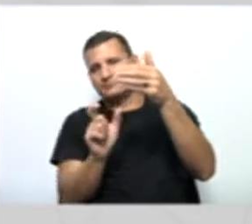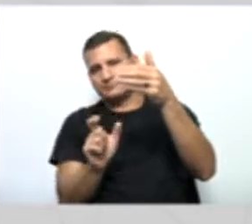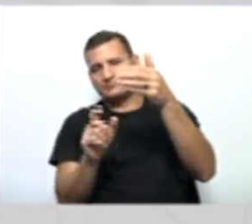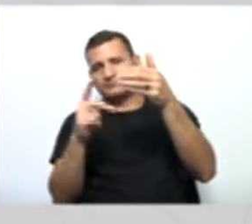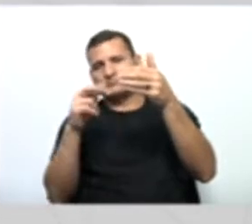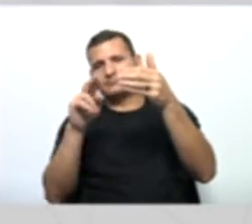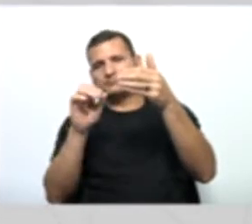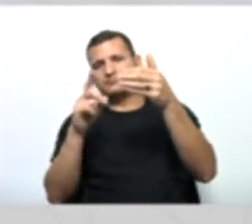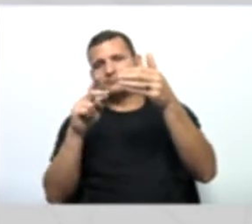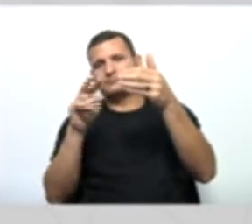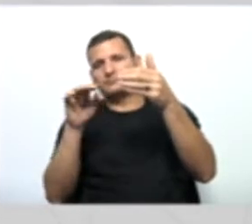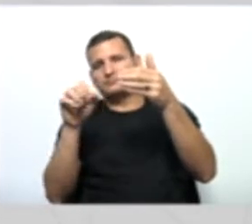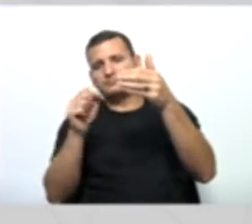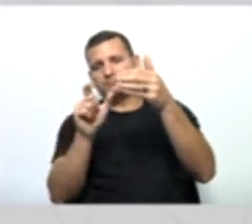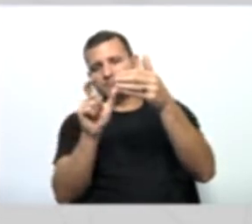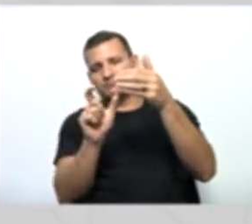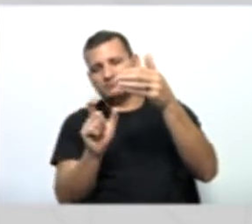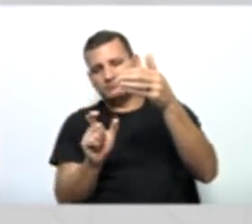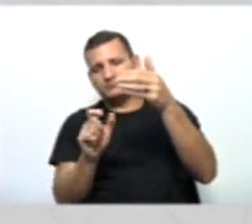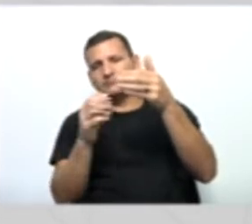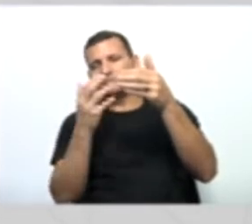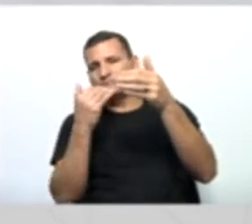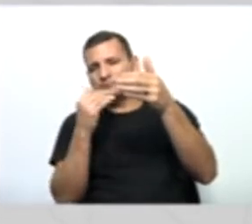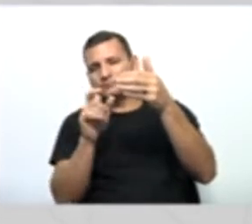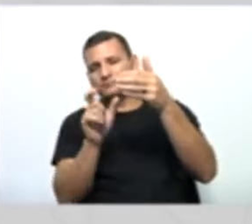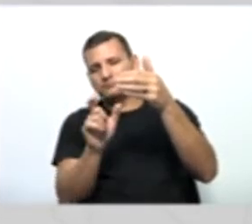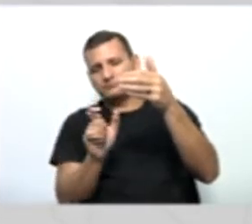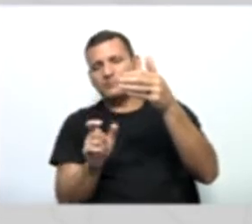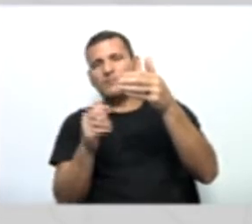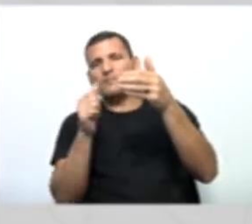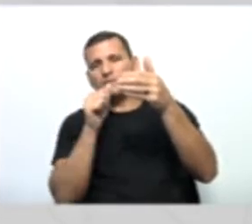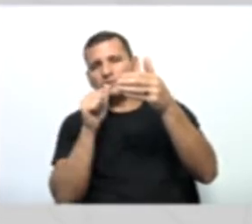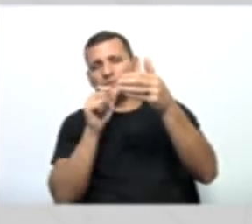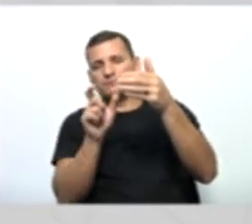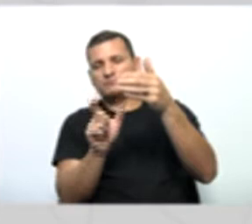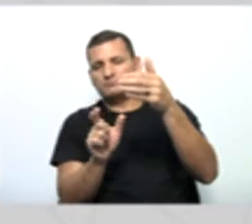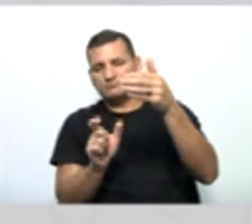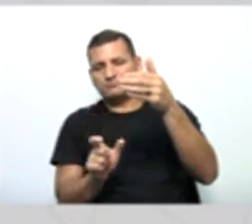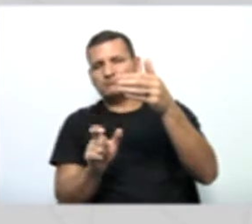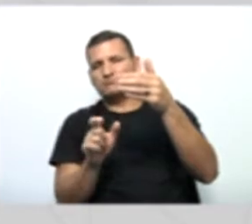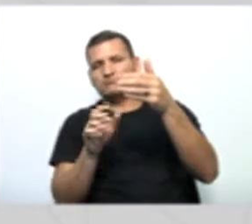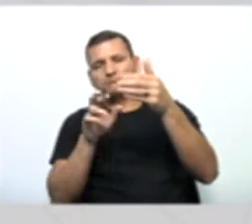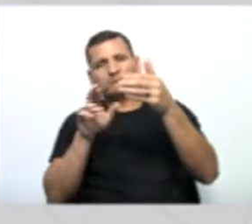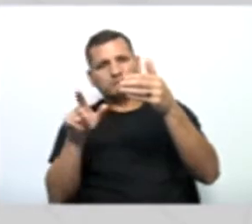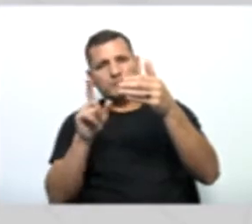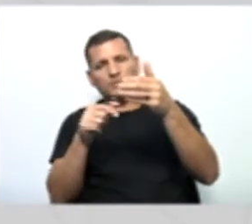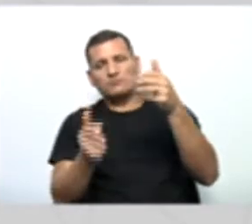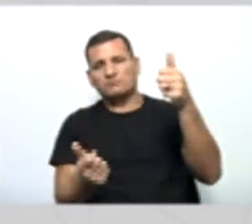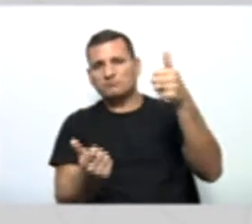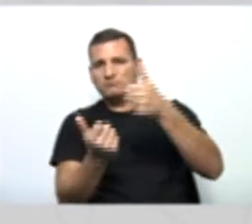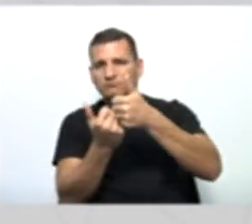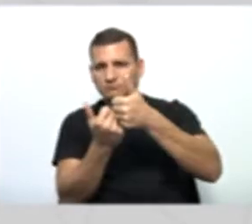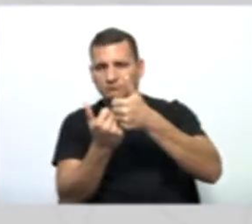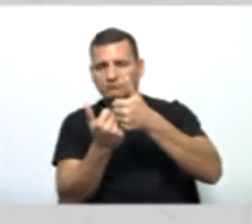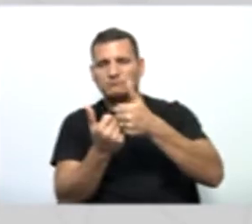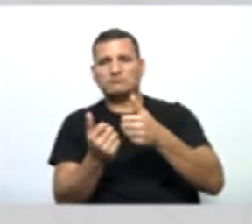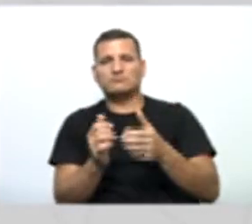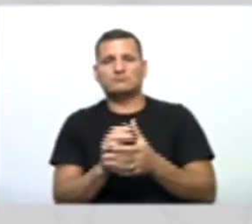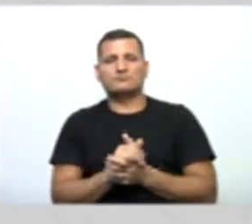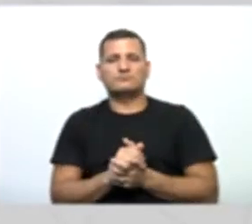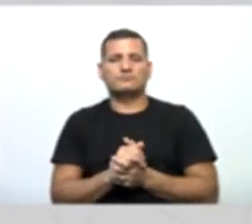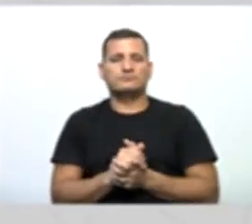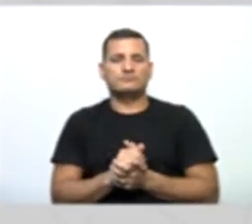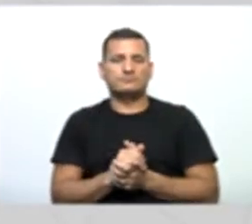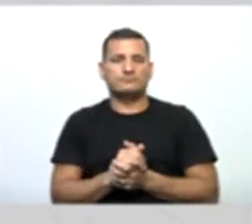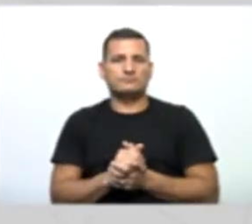lá, alimentos, né, bebidas, enfim. É uma ideia aí de proximidade. E a gente adianta